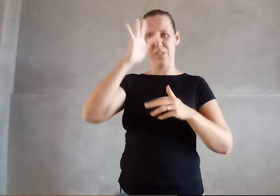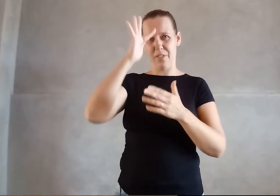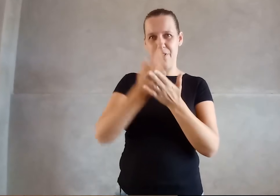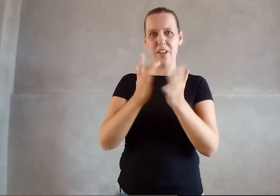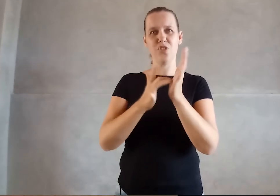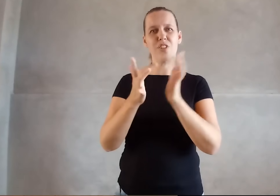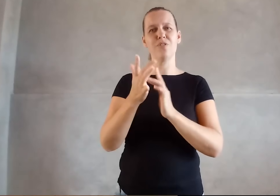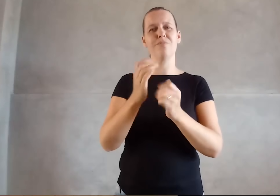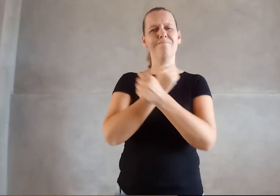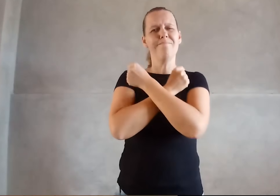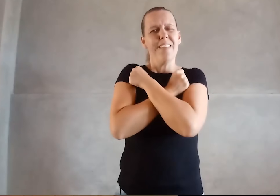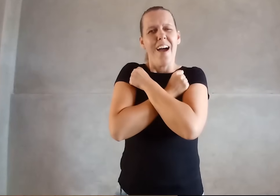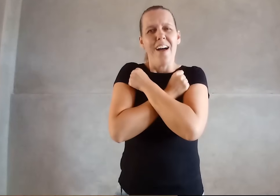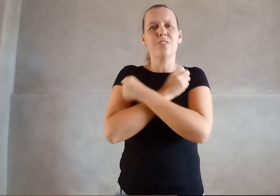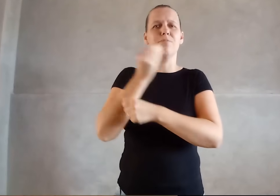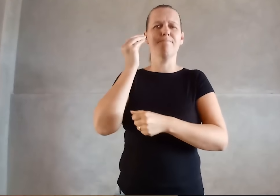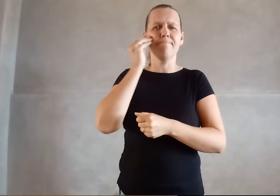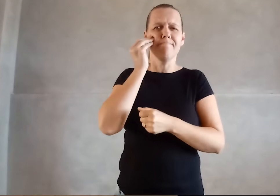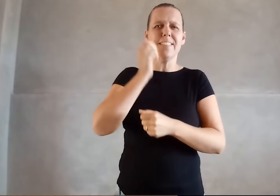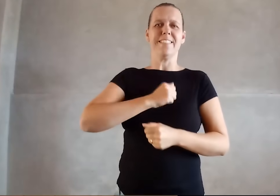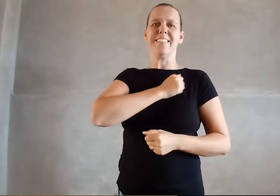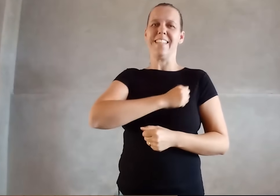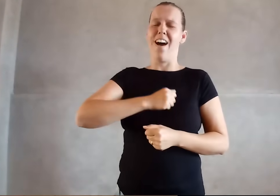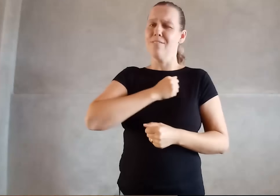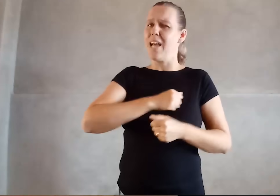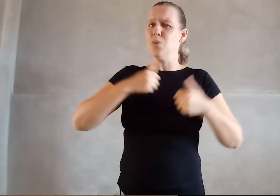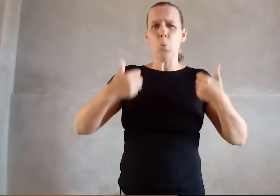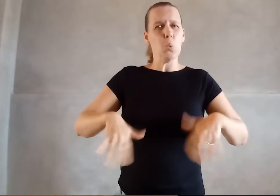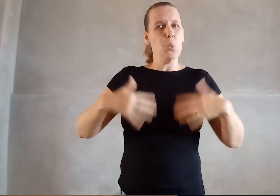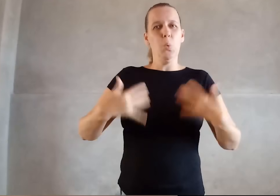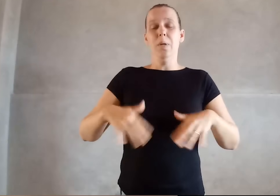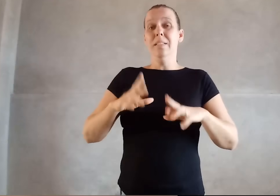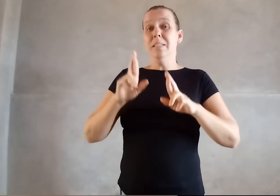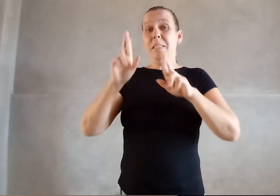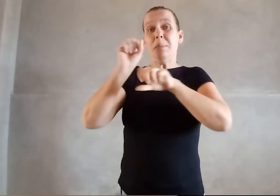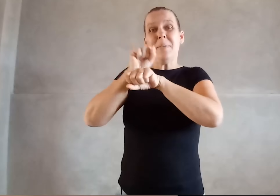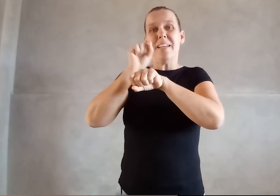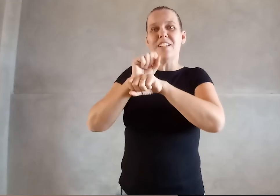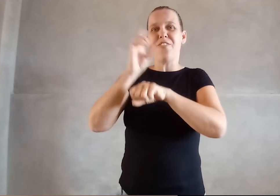vocês, esperando a festa que nós vamos fazer quando a gente puder estar muito pertinho aí. Deus abençoe.